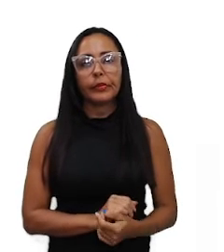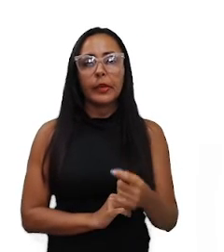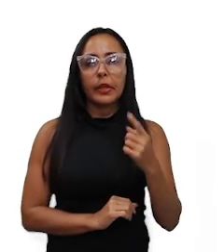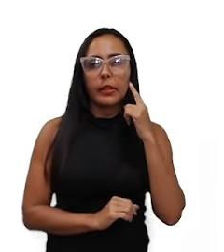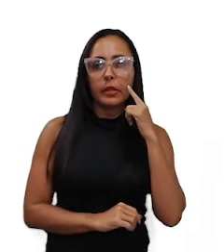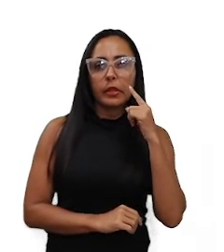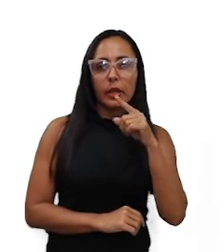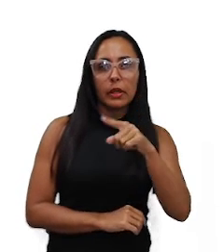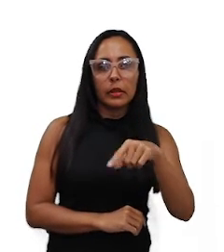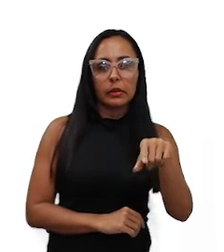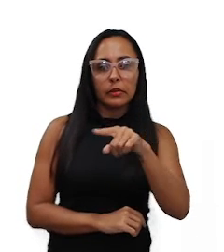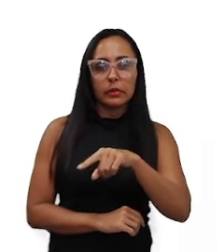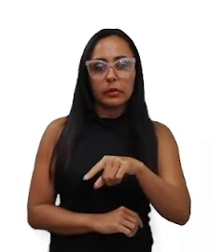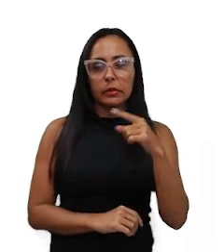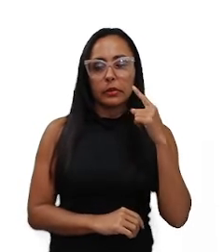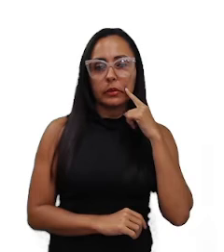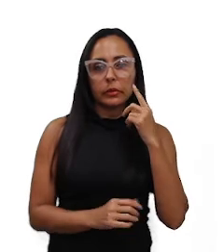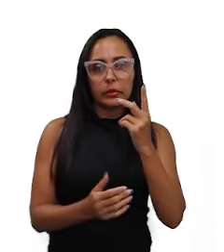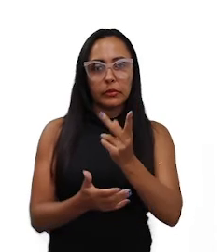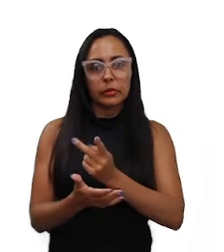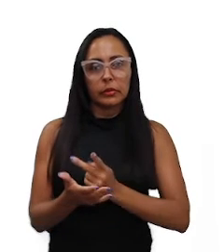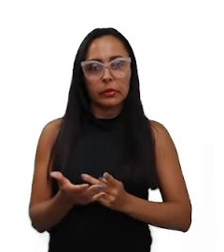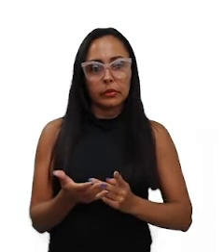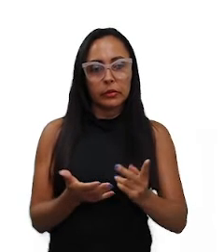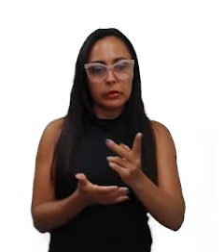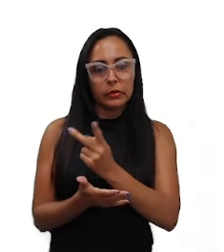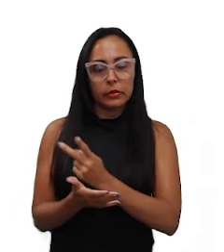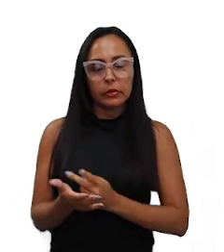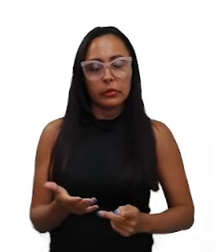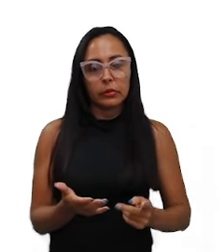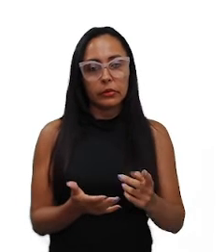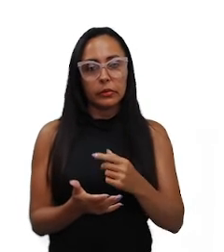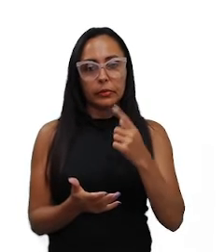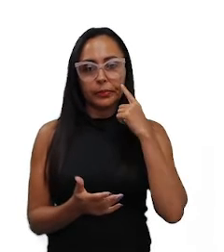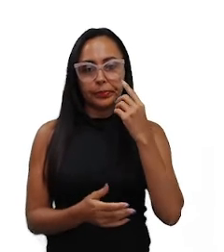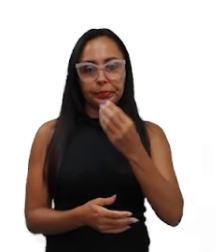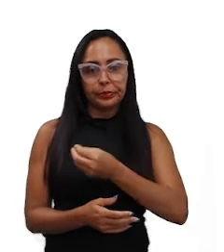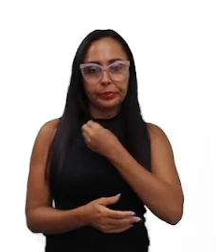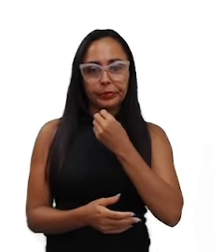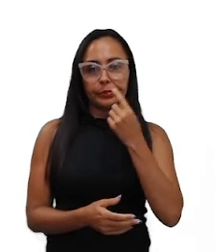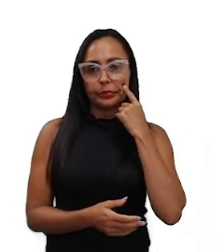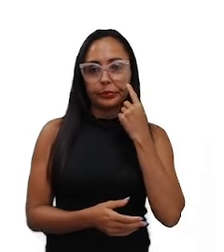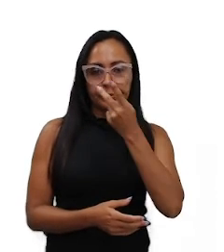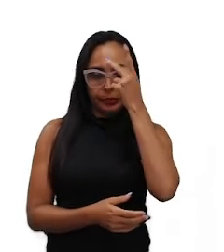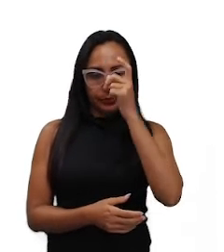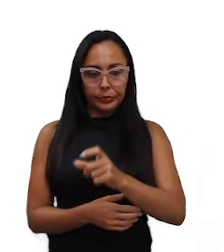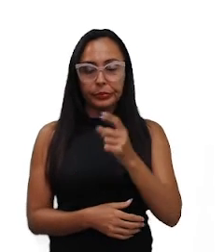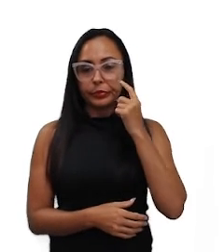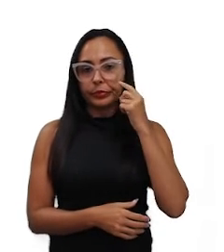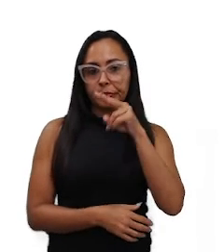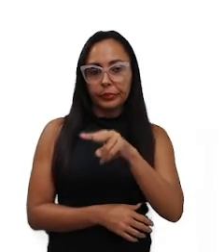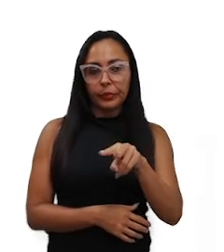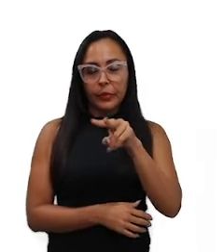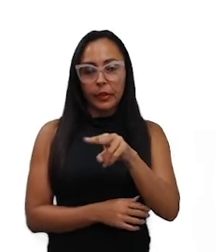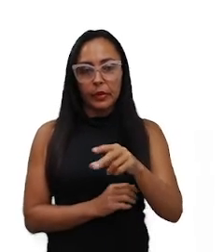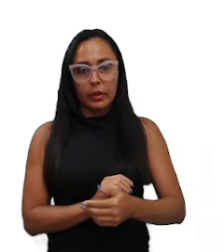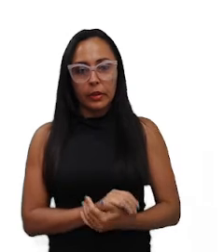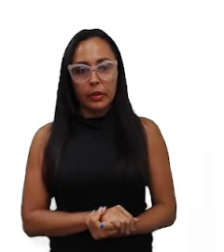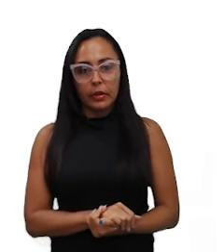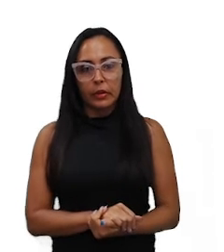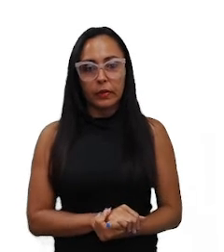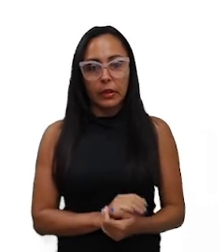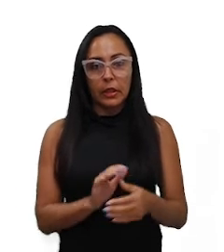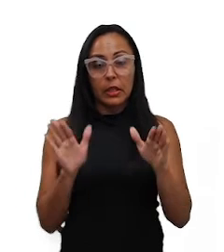gente vai retratar com um ponto de fuga, vai existir um observador. Esse observador vai estar na parte central